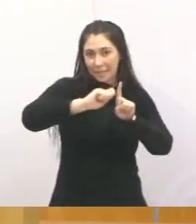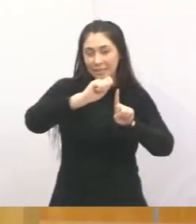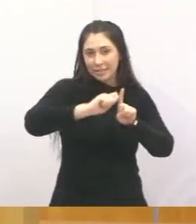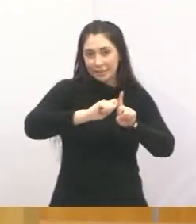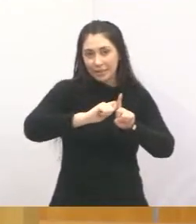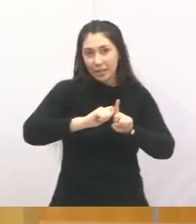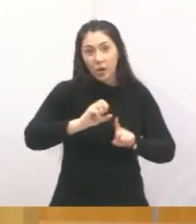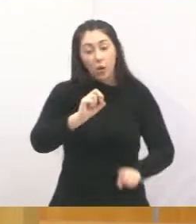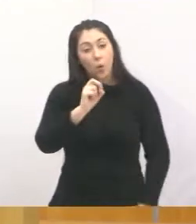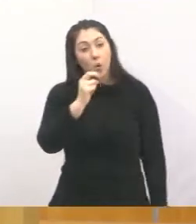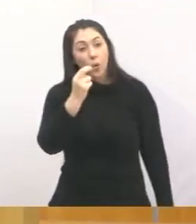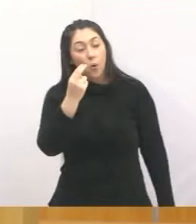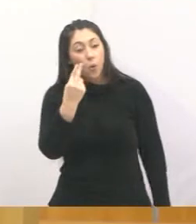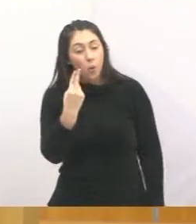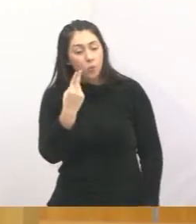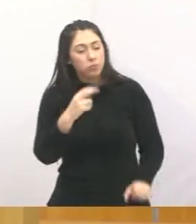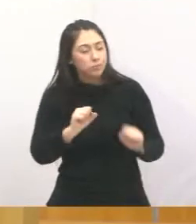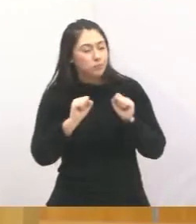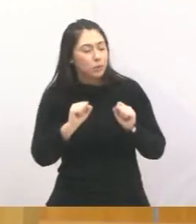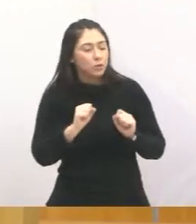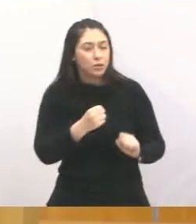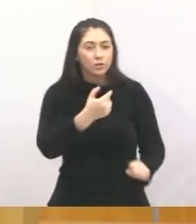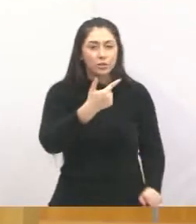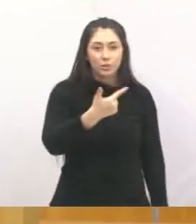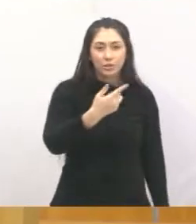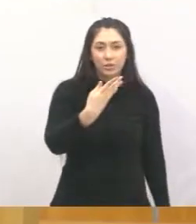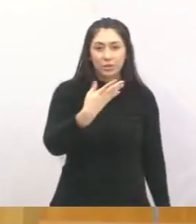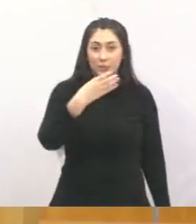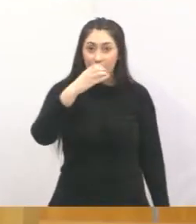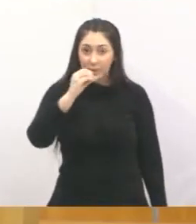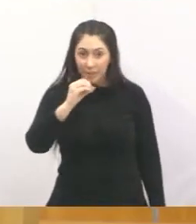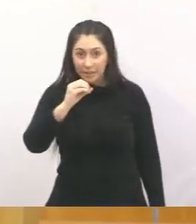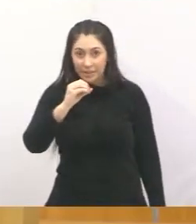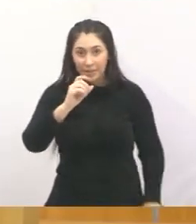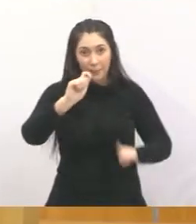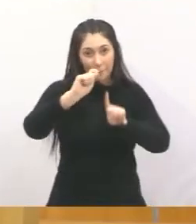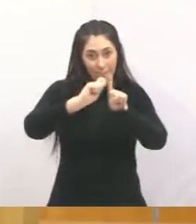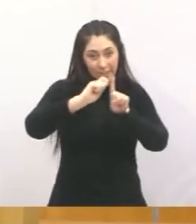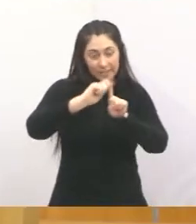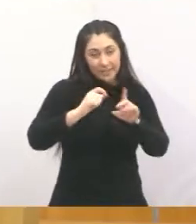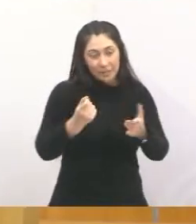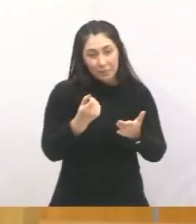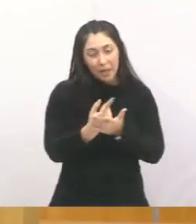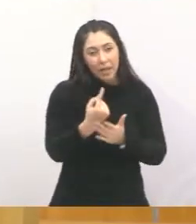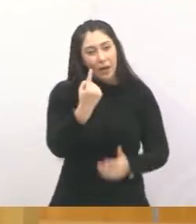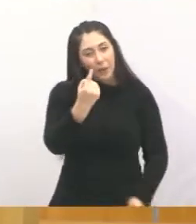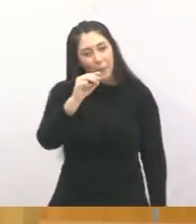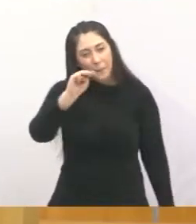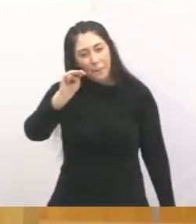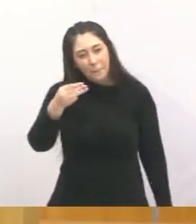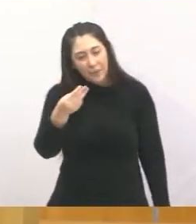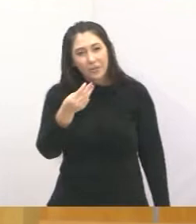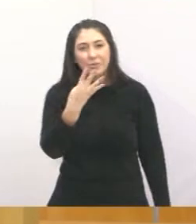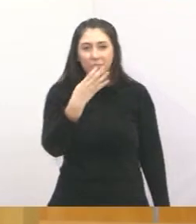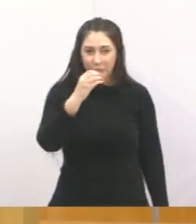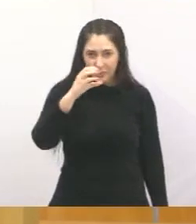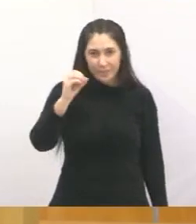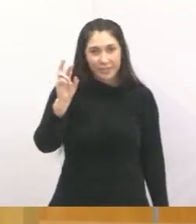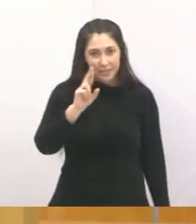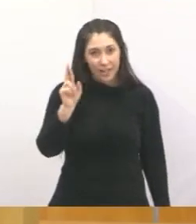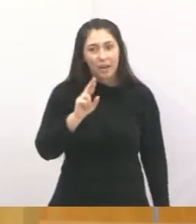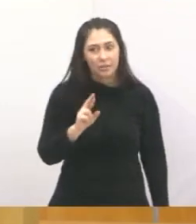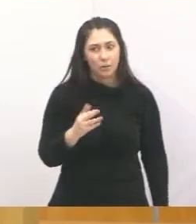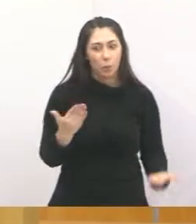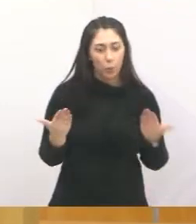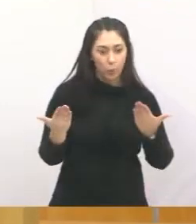de 240 de 1.400.000. A diferença é muito grande. E